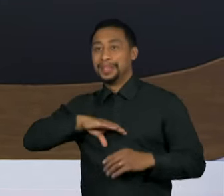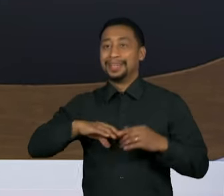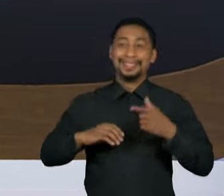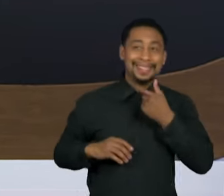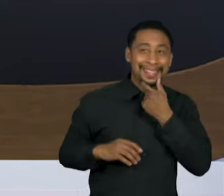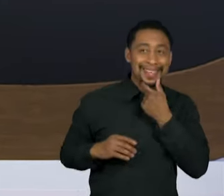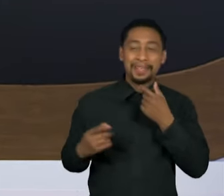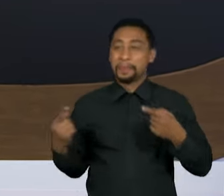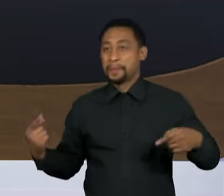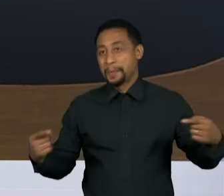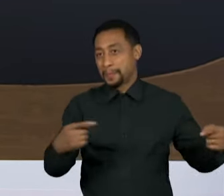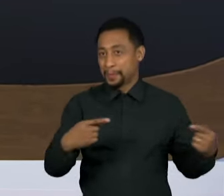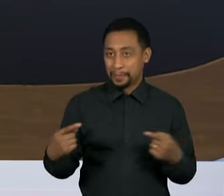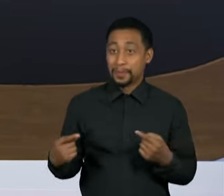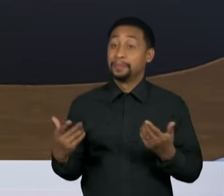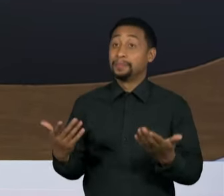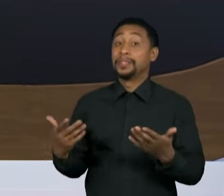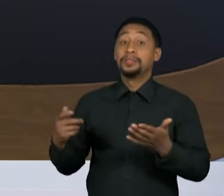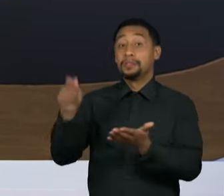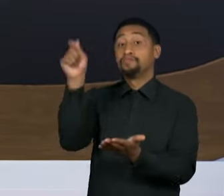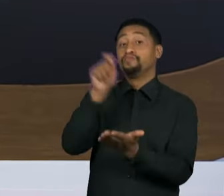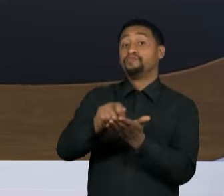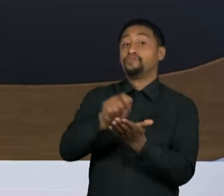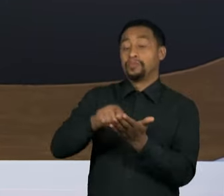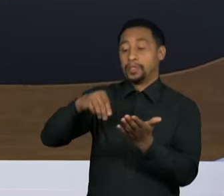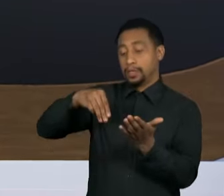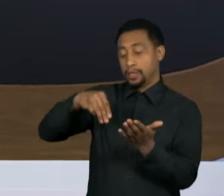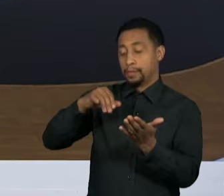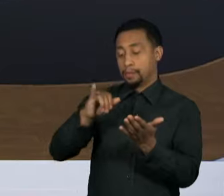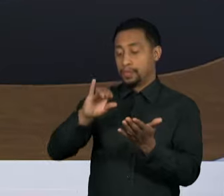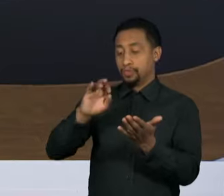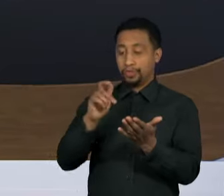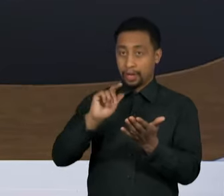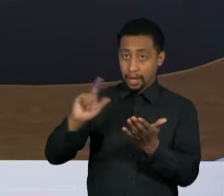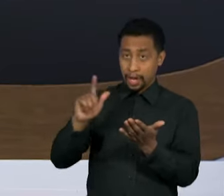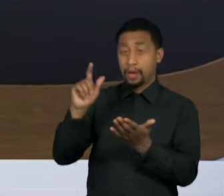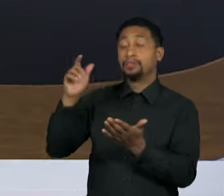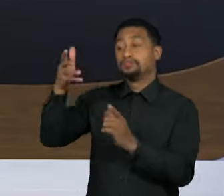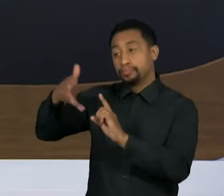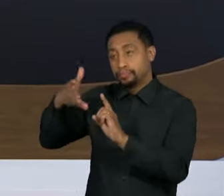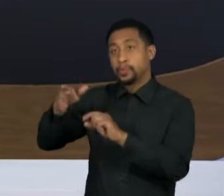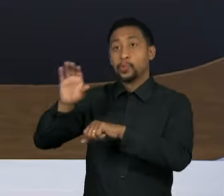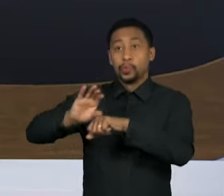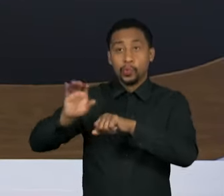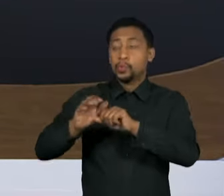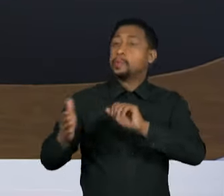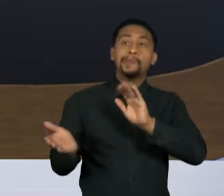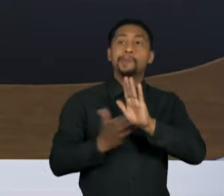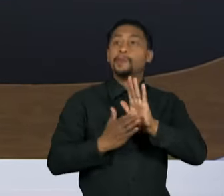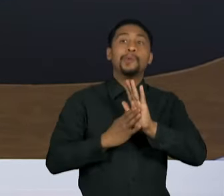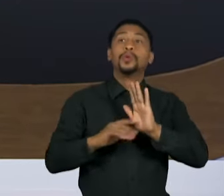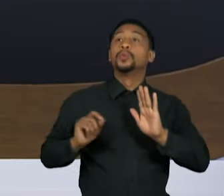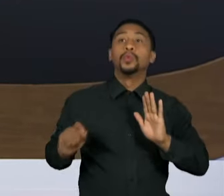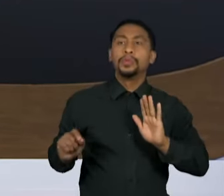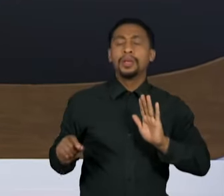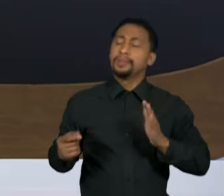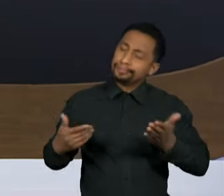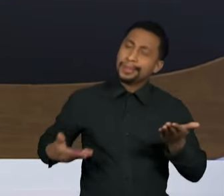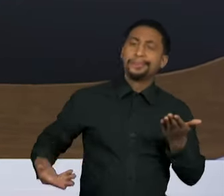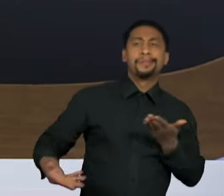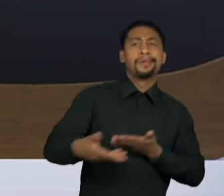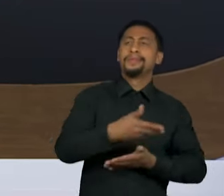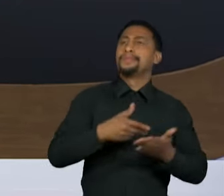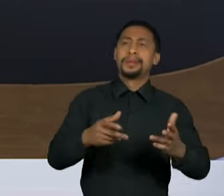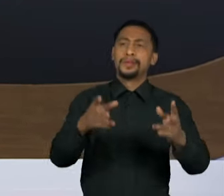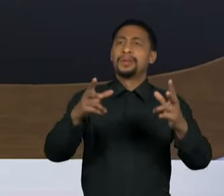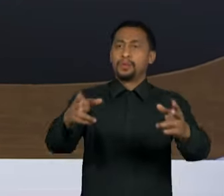que o Michael Sandel propõe em seus livros, nas suas palestras, nos seus cursos, é justamente isso que a gente fez aqui. Uma das coisas que